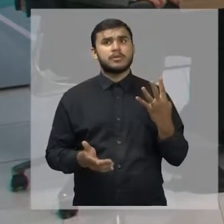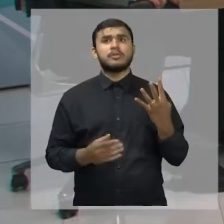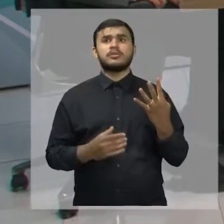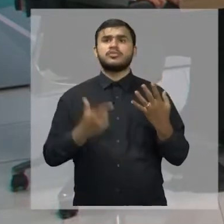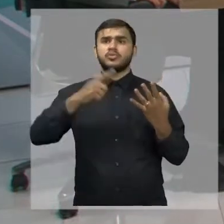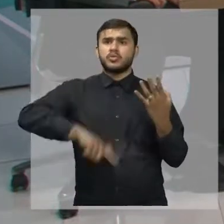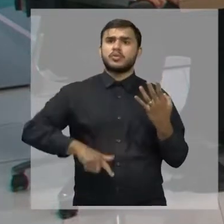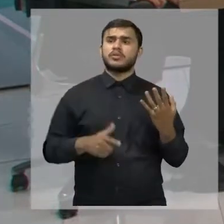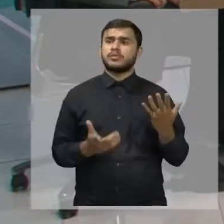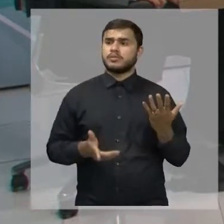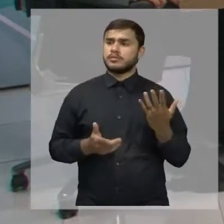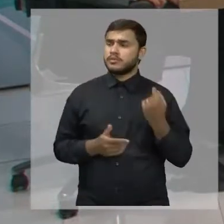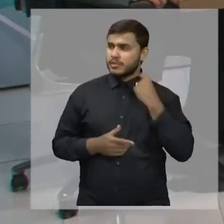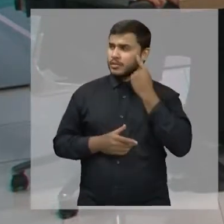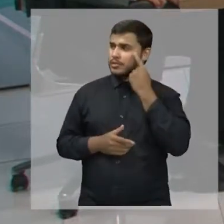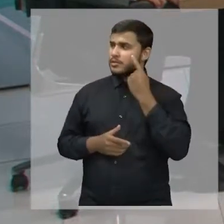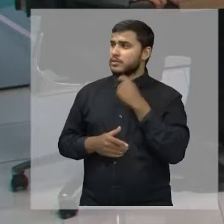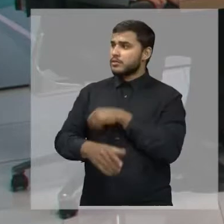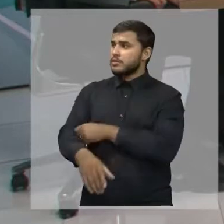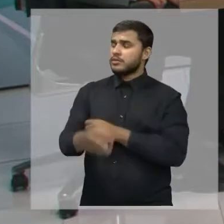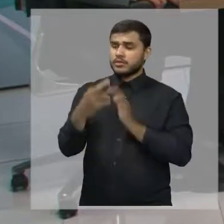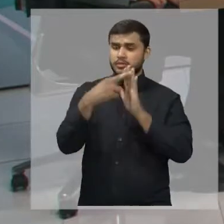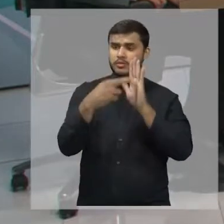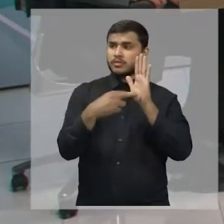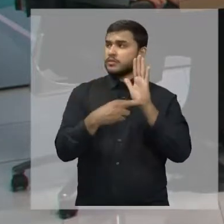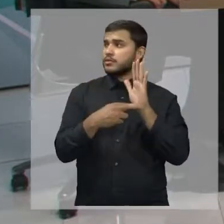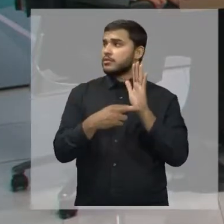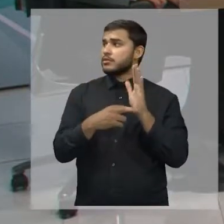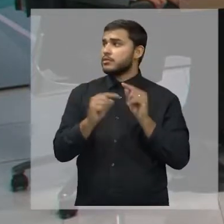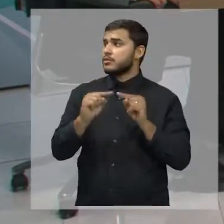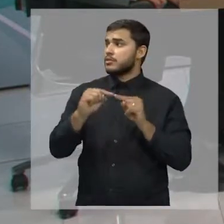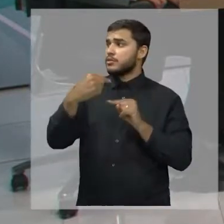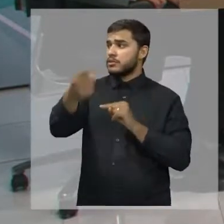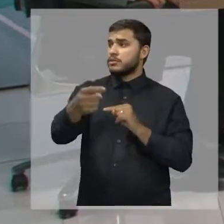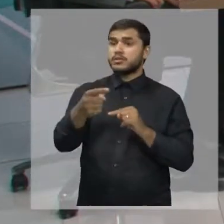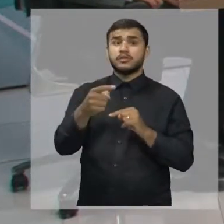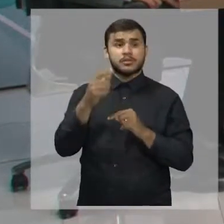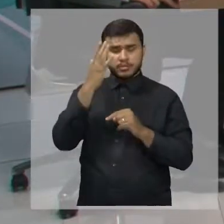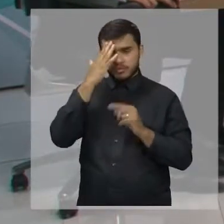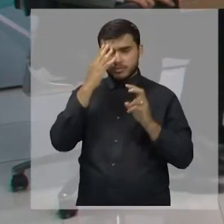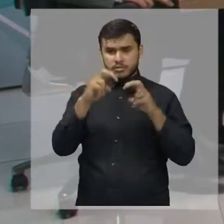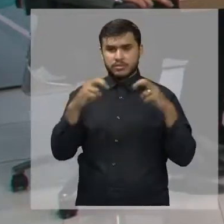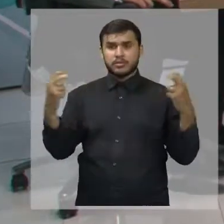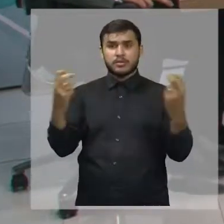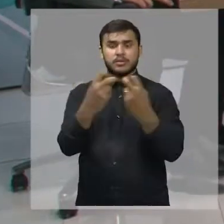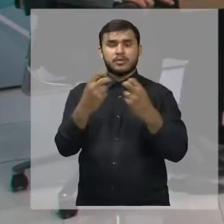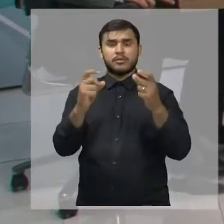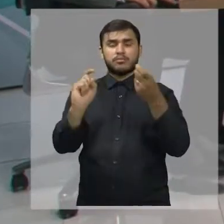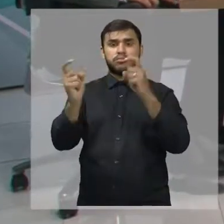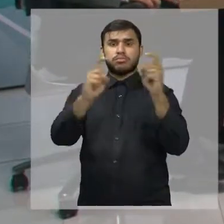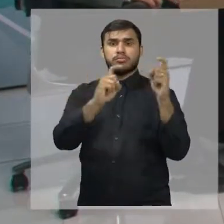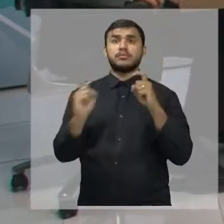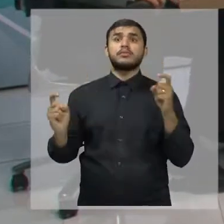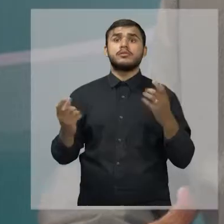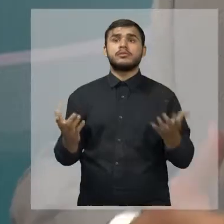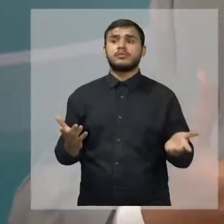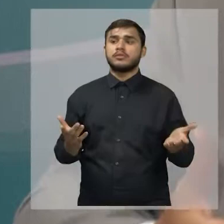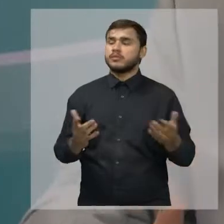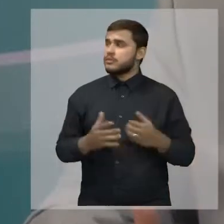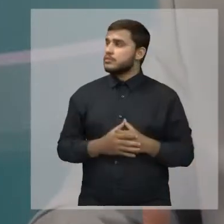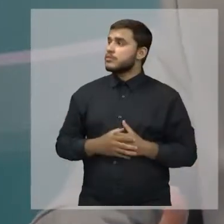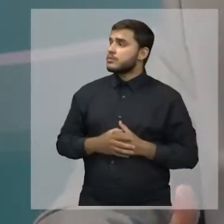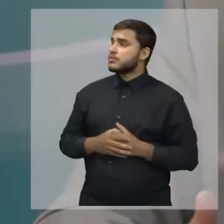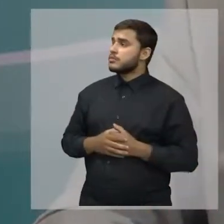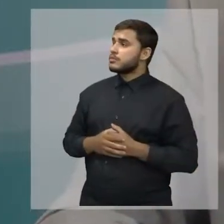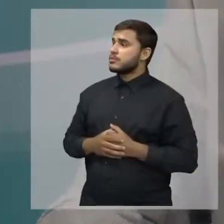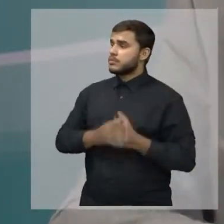tem a regra? Ah, mas devia ter uma regra. Tem. Ele tem que trazer na próxima sessão. Quando você perde vista, ele é para trazer na próxima sessão. Leva 1 ano e